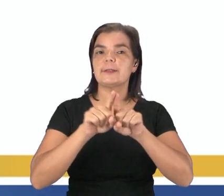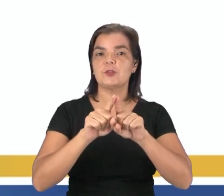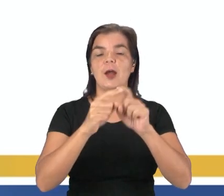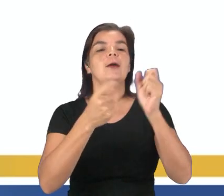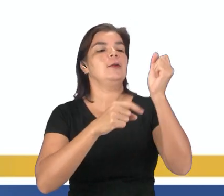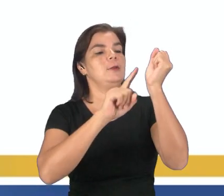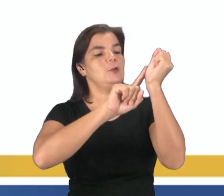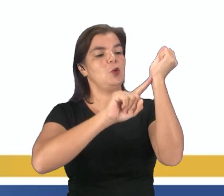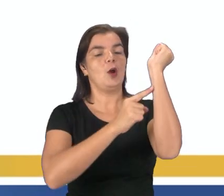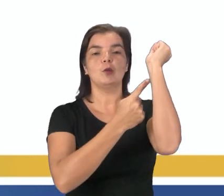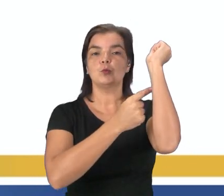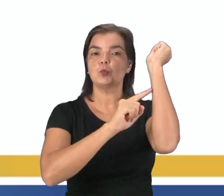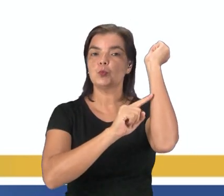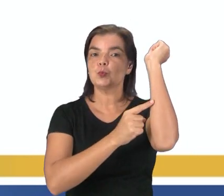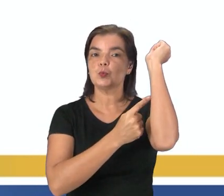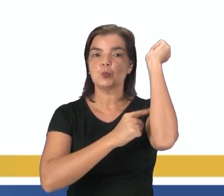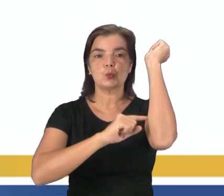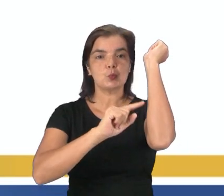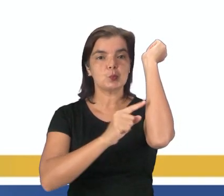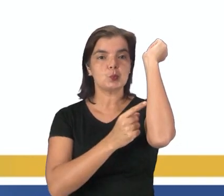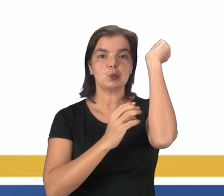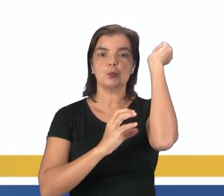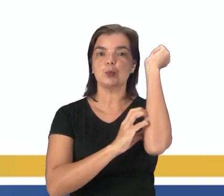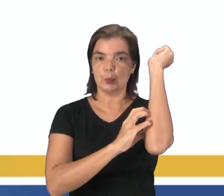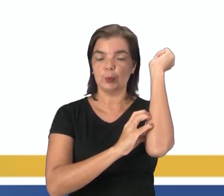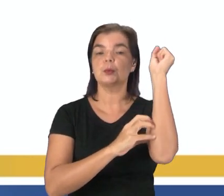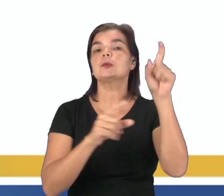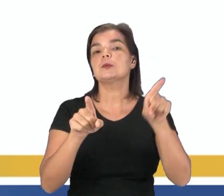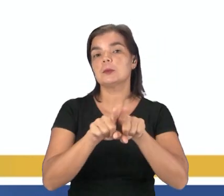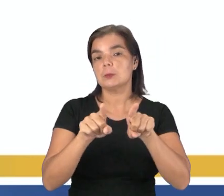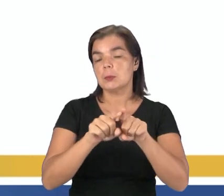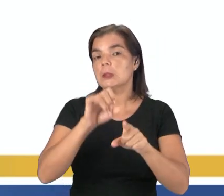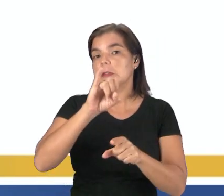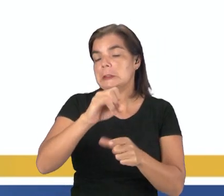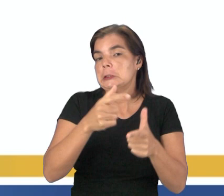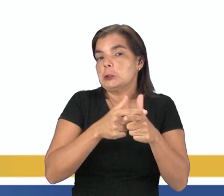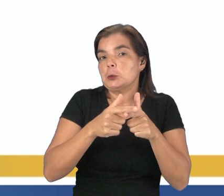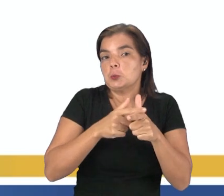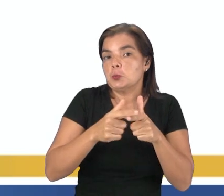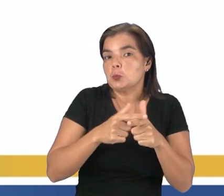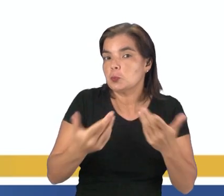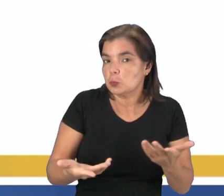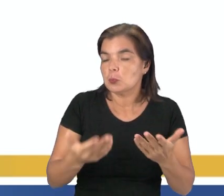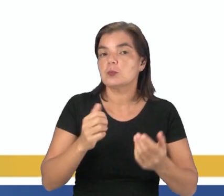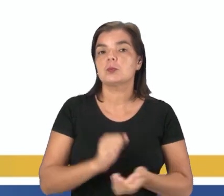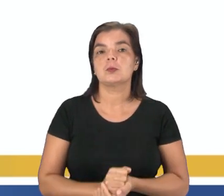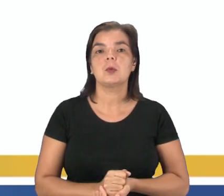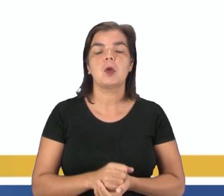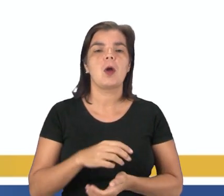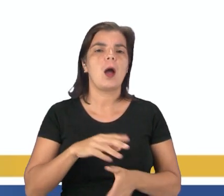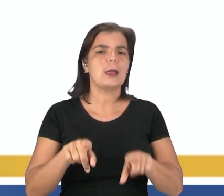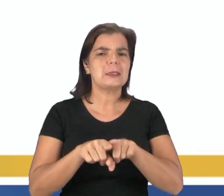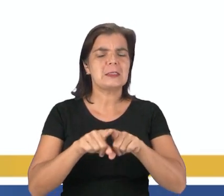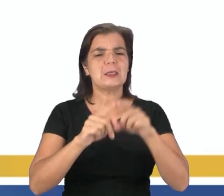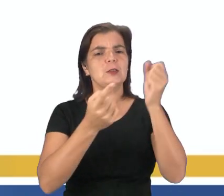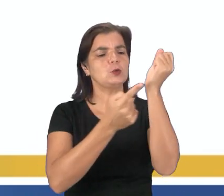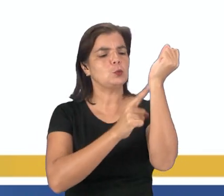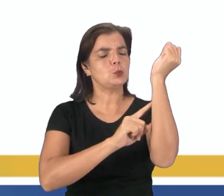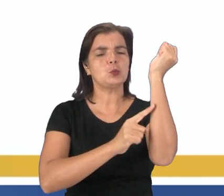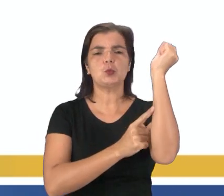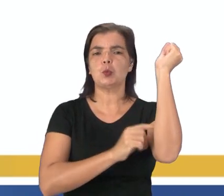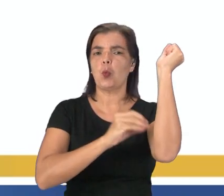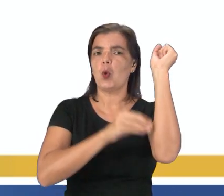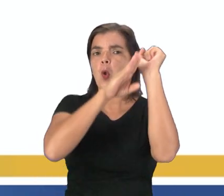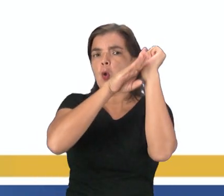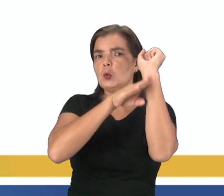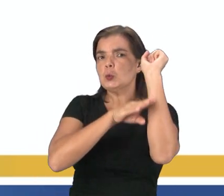a responsabilidade de atuar na nossa coagulação, caso a gente tenha algum problema, ou se as nossas plaquetas estão embaixo, o